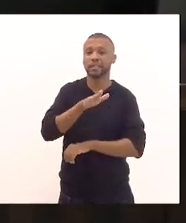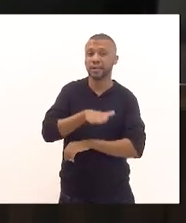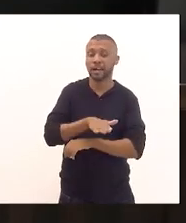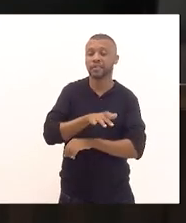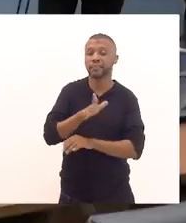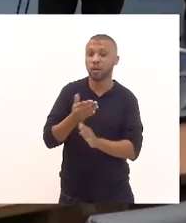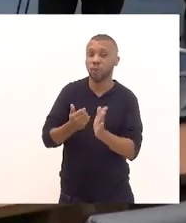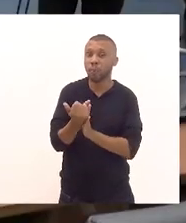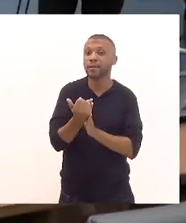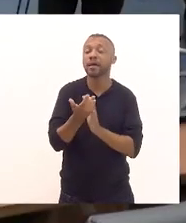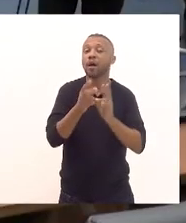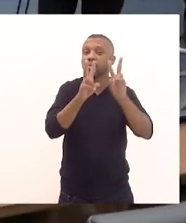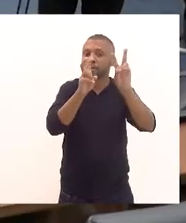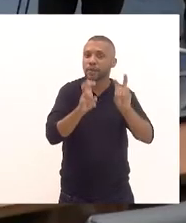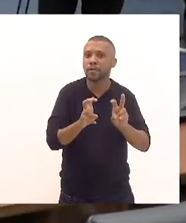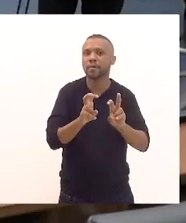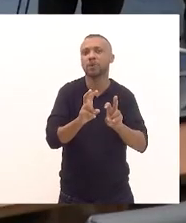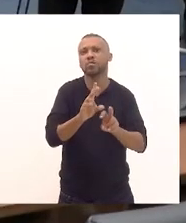em